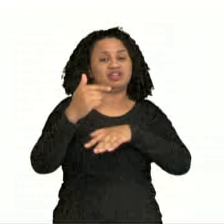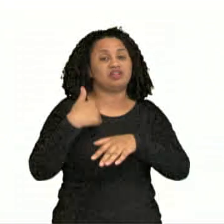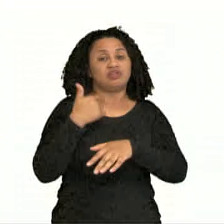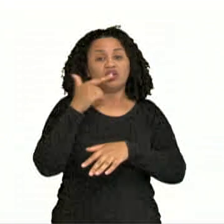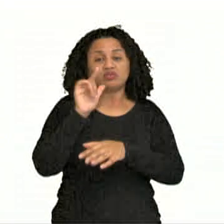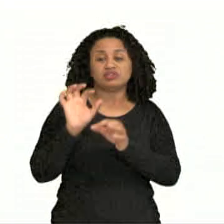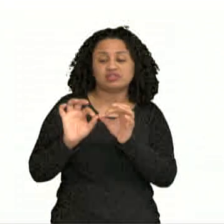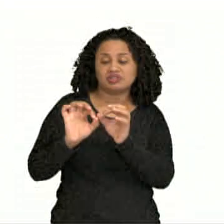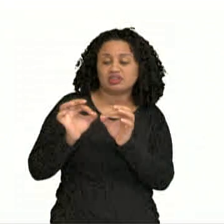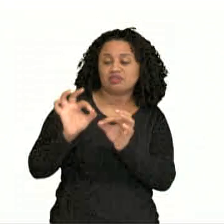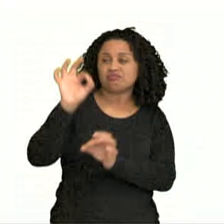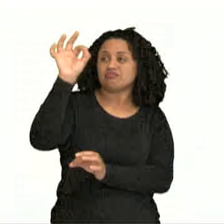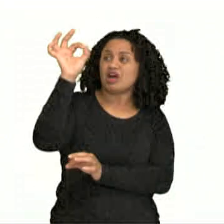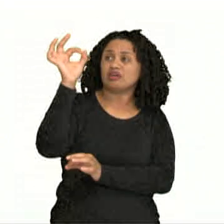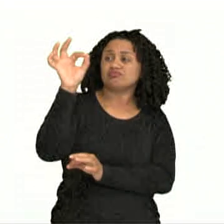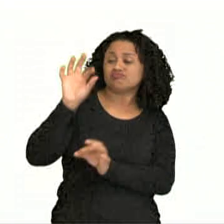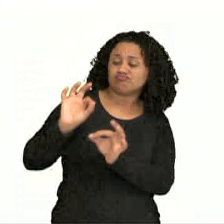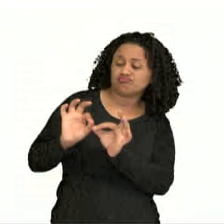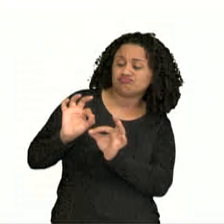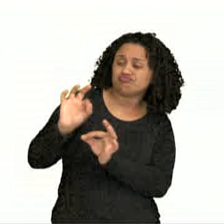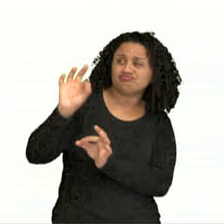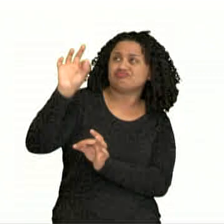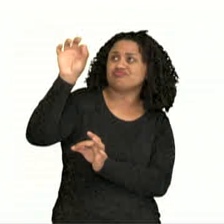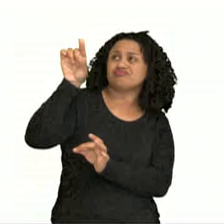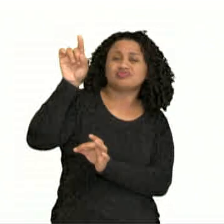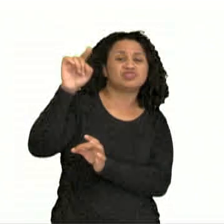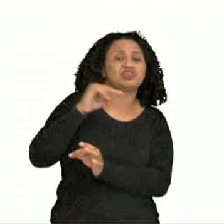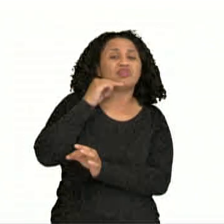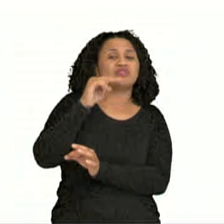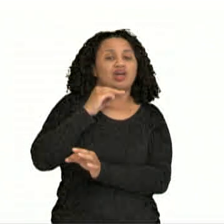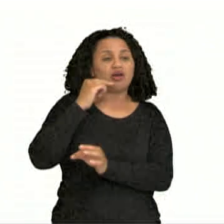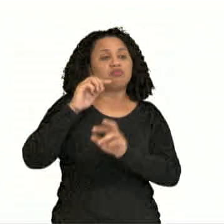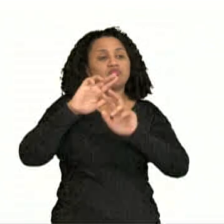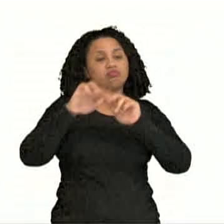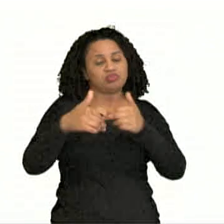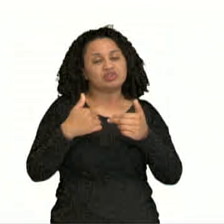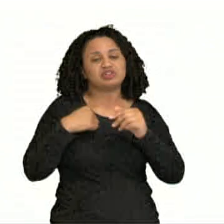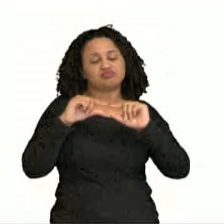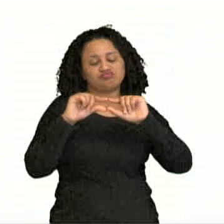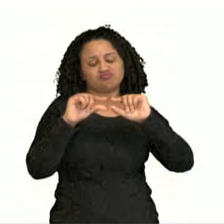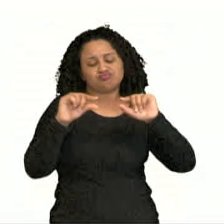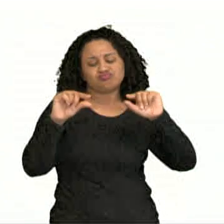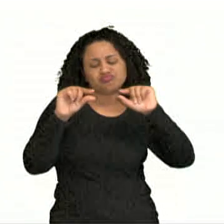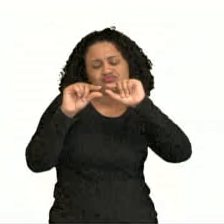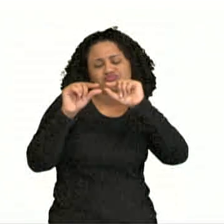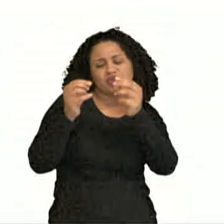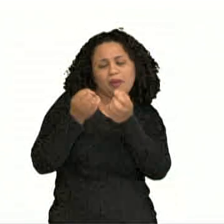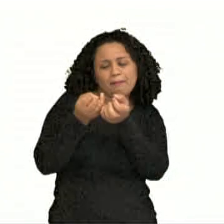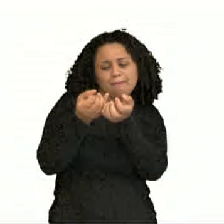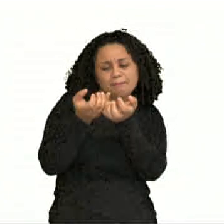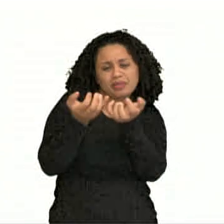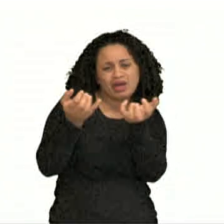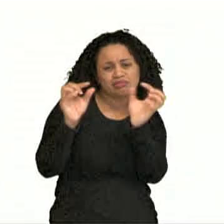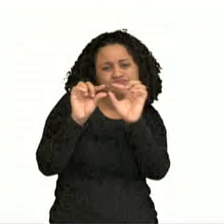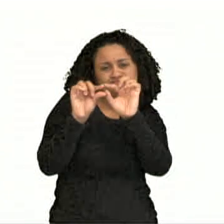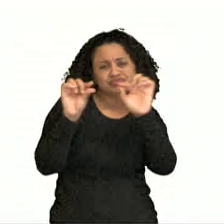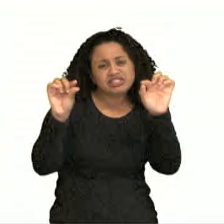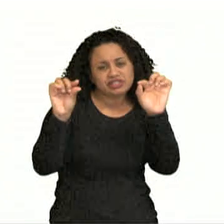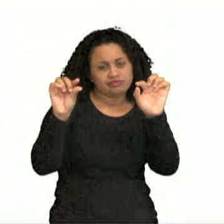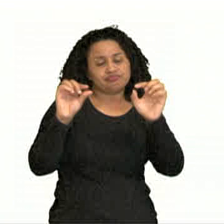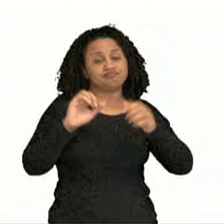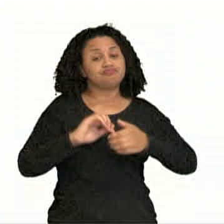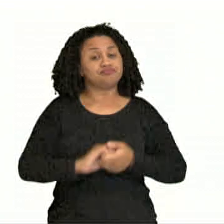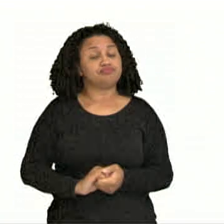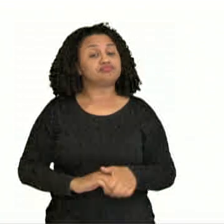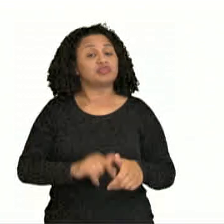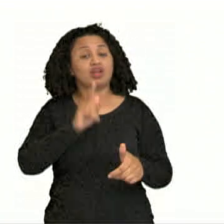grandes altitudes, na parte mais alta da planta. Por isso, ela tem milímetros ou centímetros de altura. Aí a